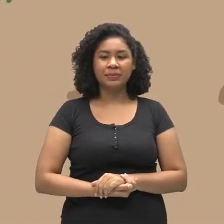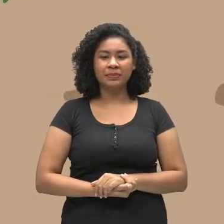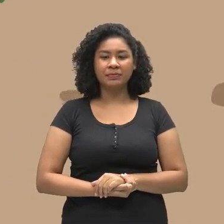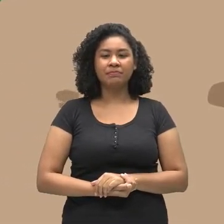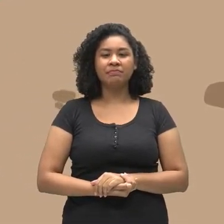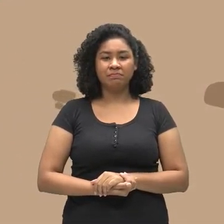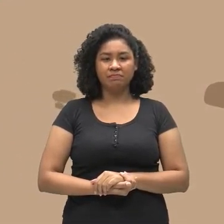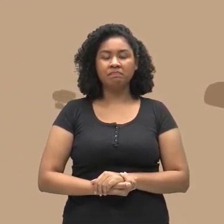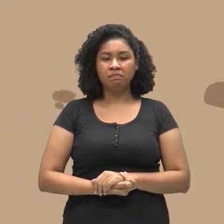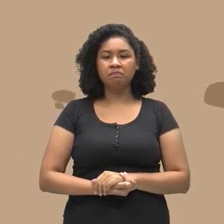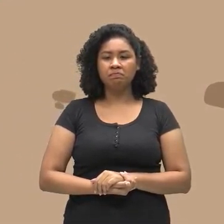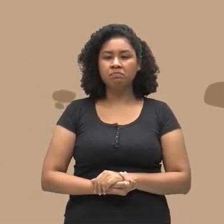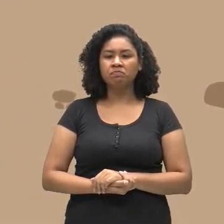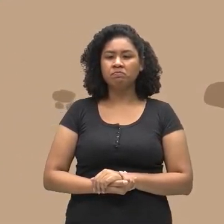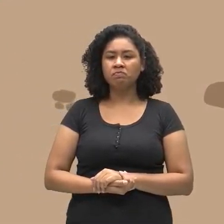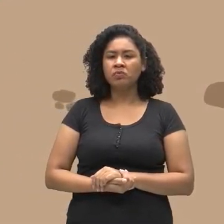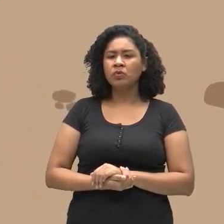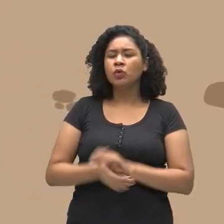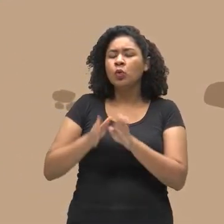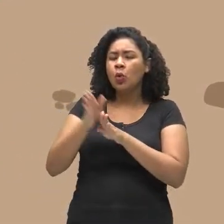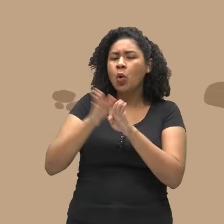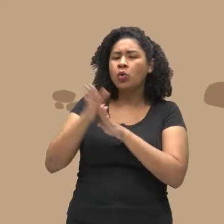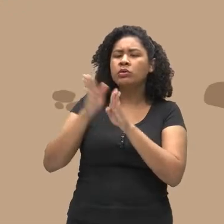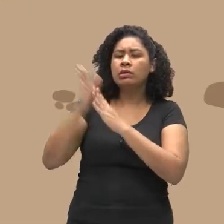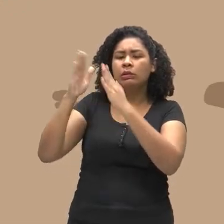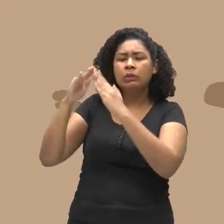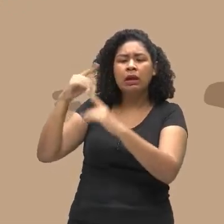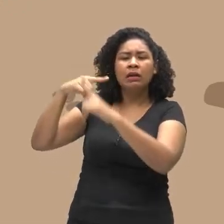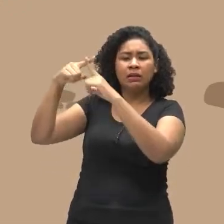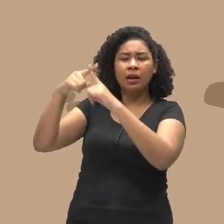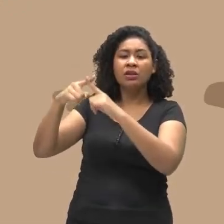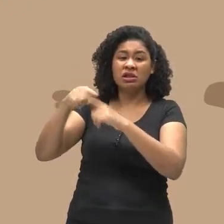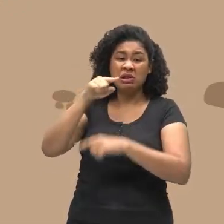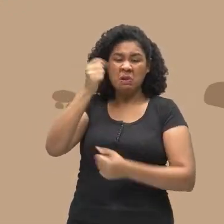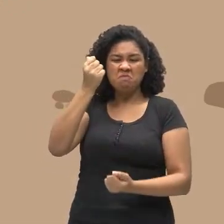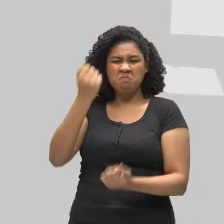Chegou a queimar a bula papal. Com isso, foi excomungado.